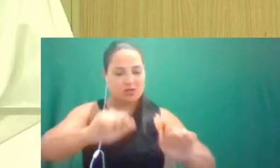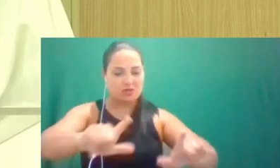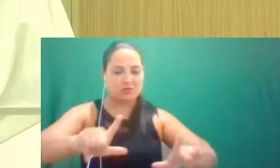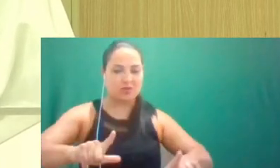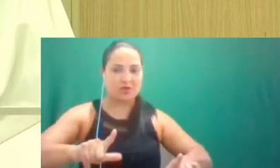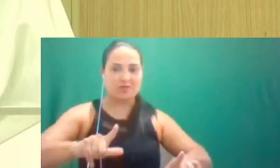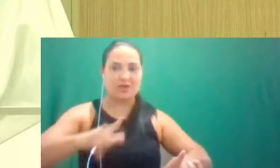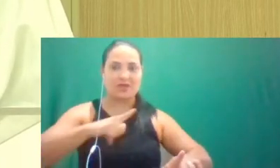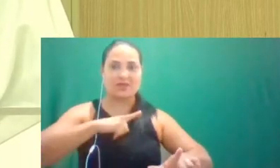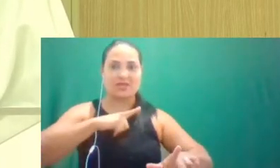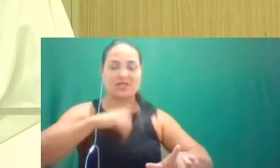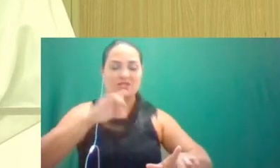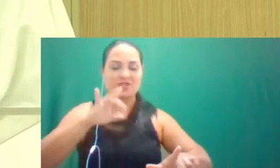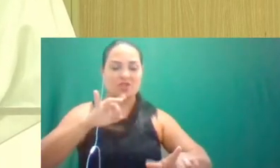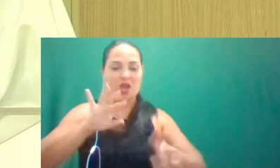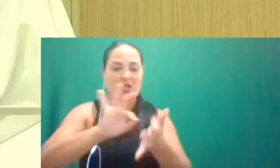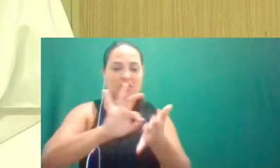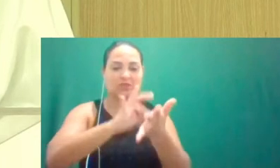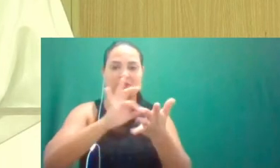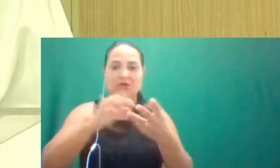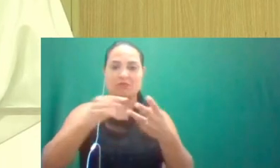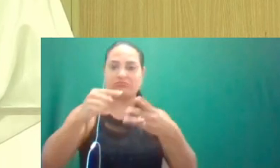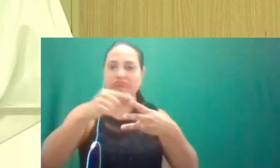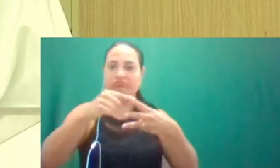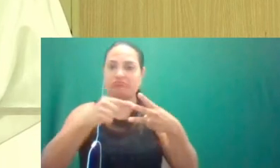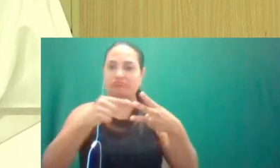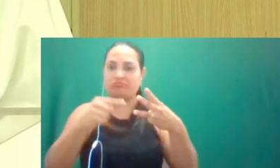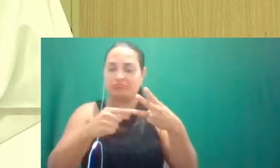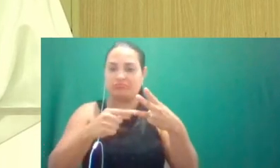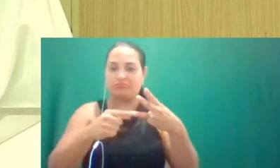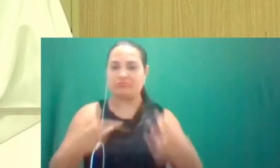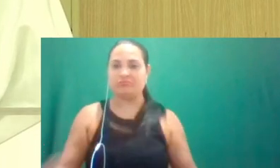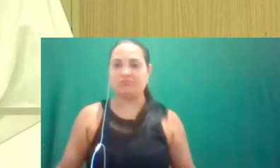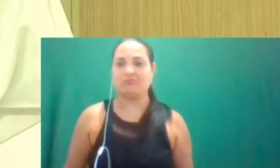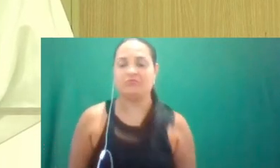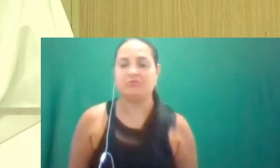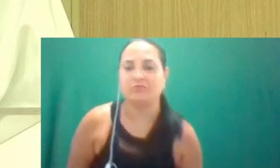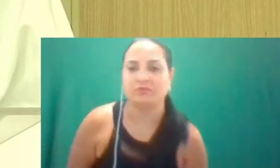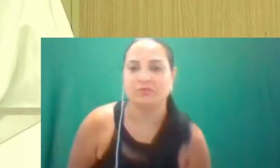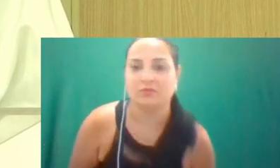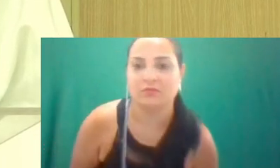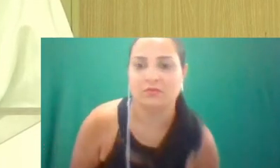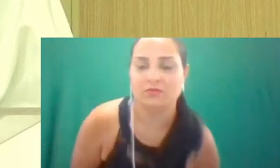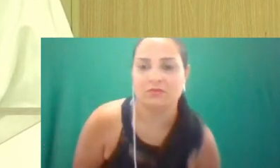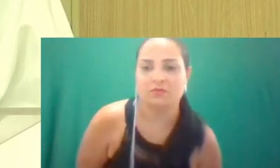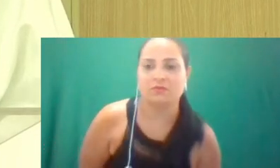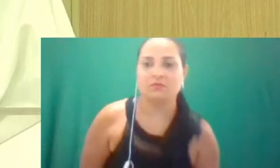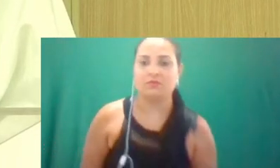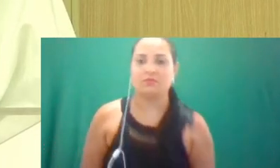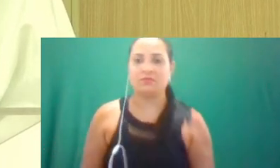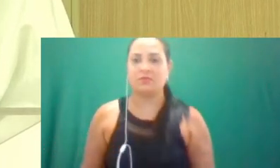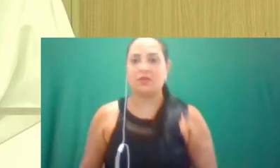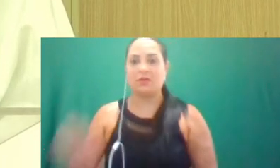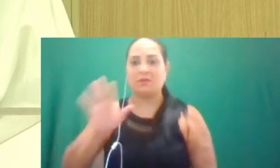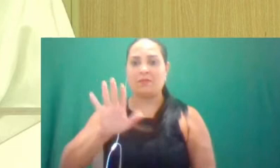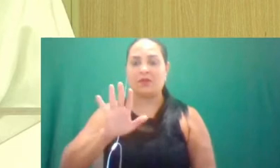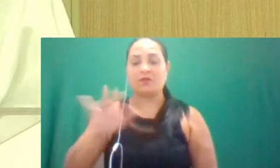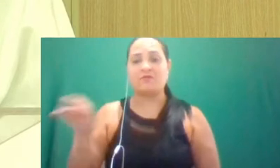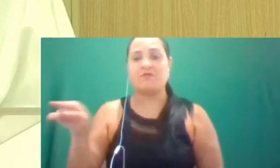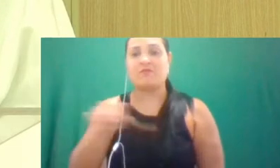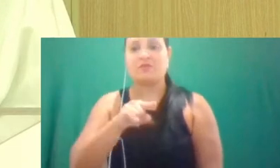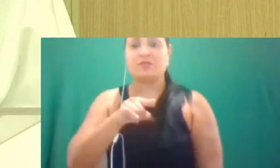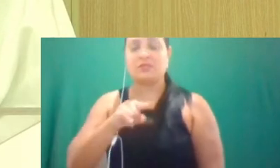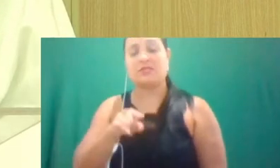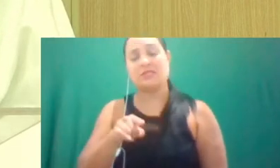vocês, porque ninguém chega a algum lugar sozinho. O diploma de